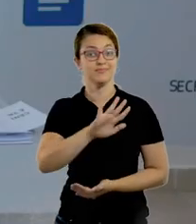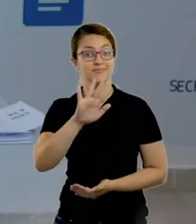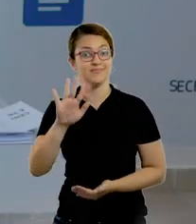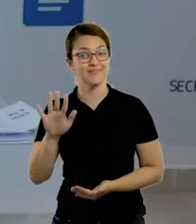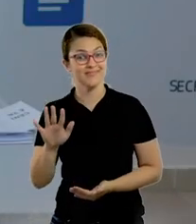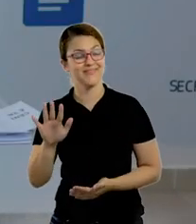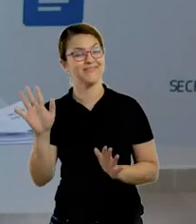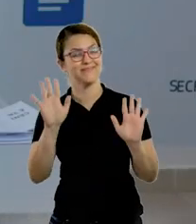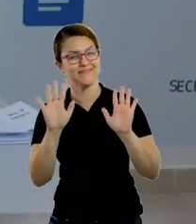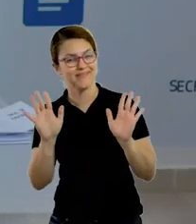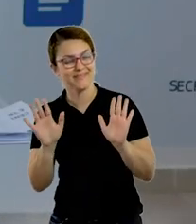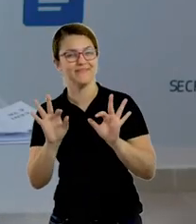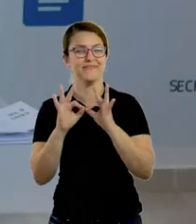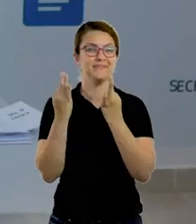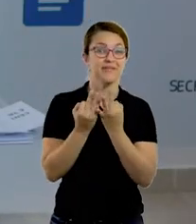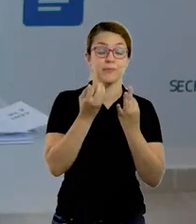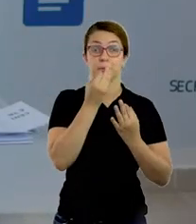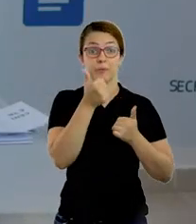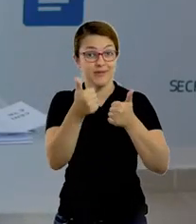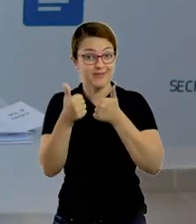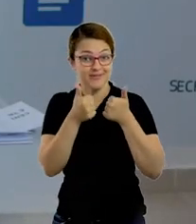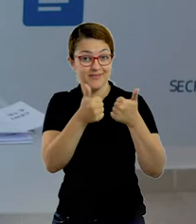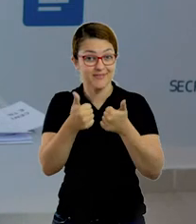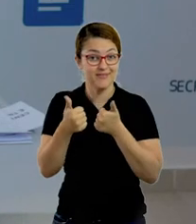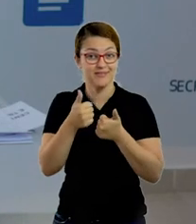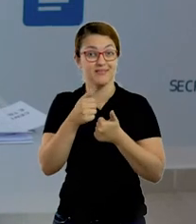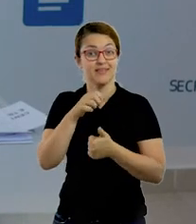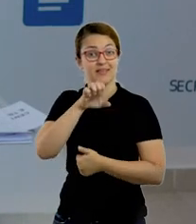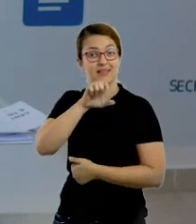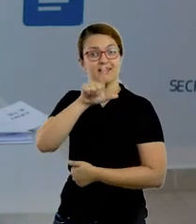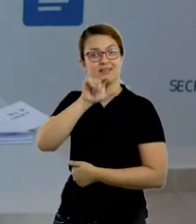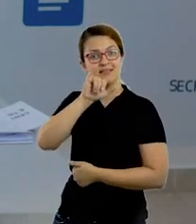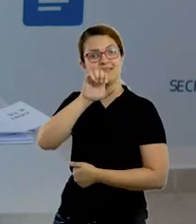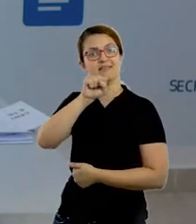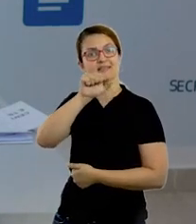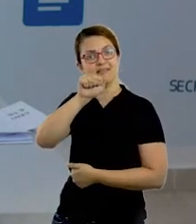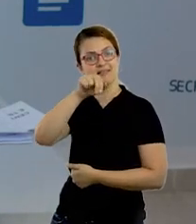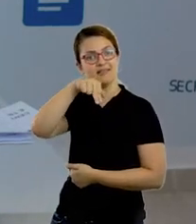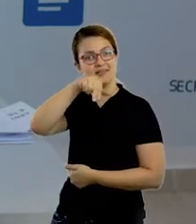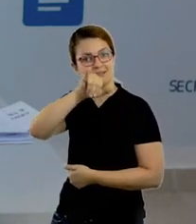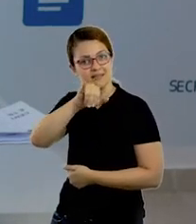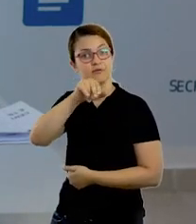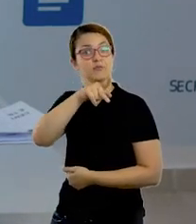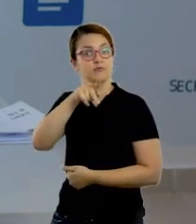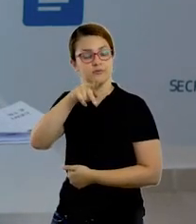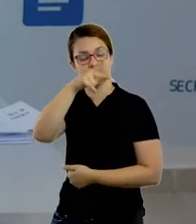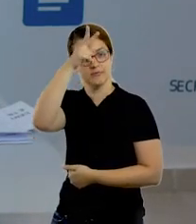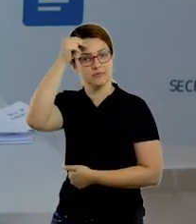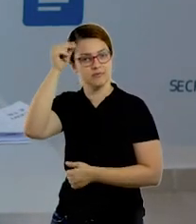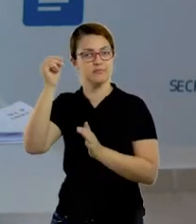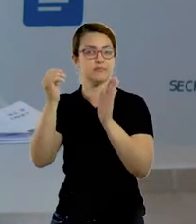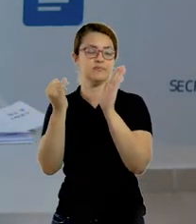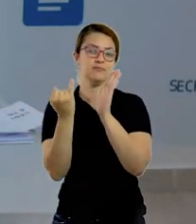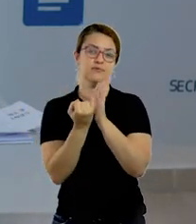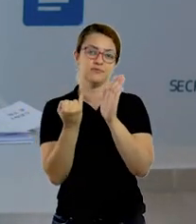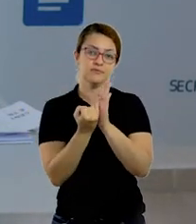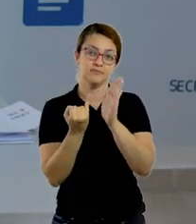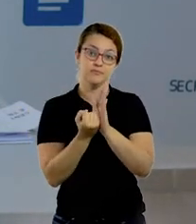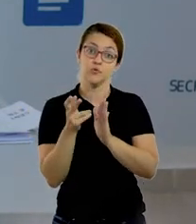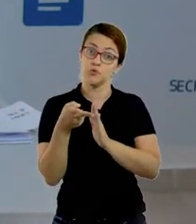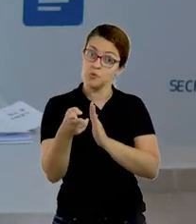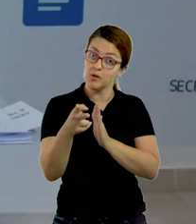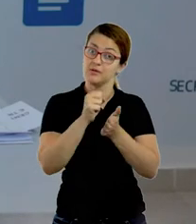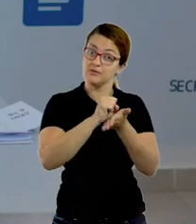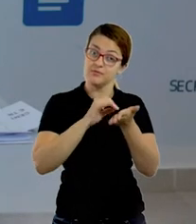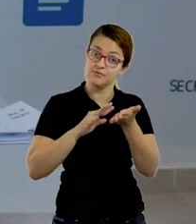Olá, galerinha! Olá, família! Tudo bem? Eu sou a Elisane, sou professora aqui na rede de Itapevi e hoje eu tô aqui para darmos sequência